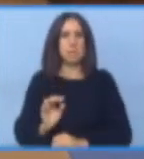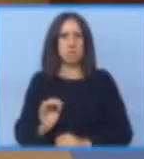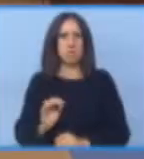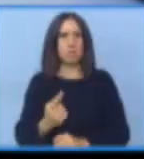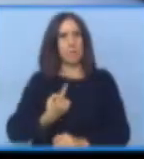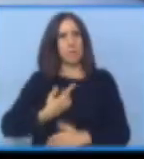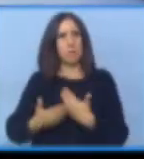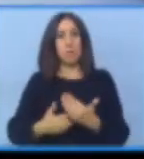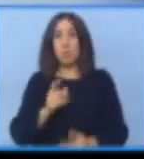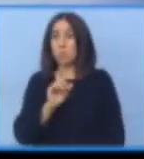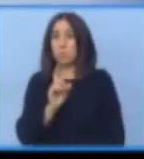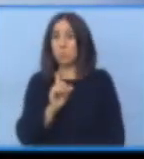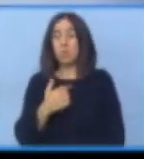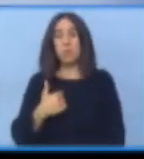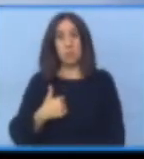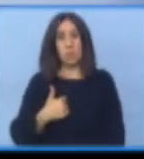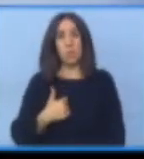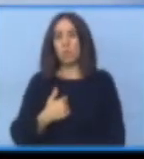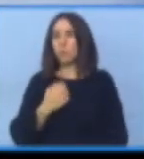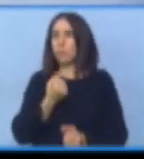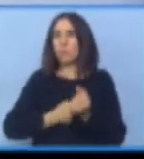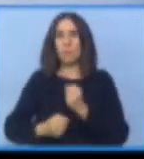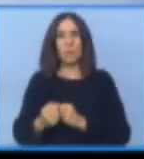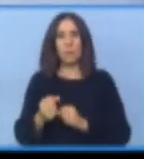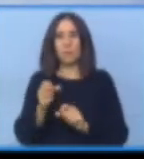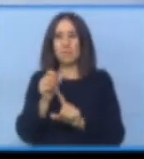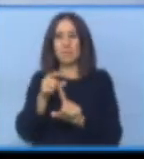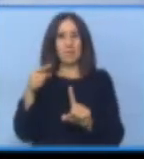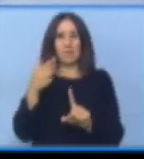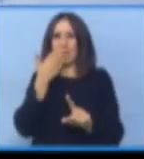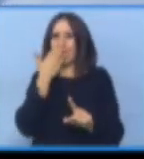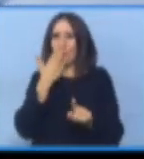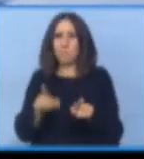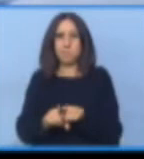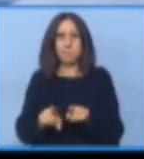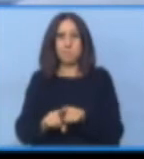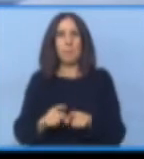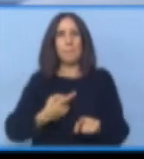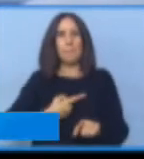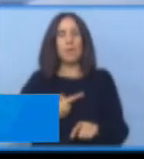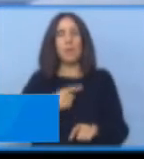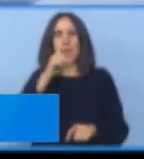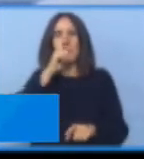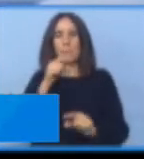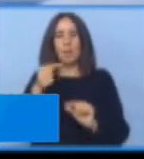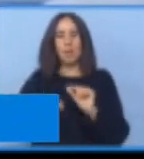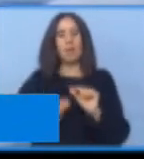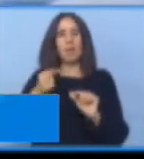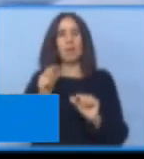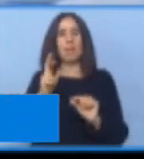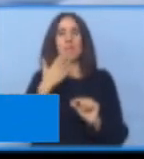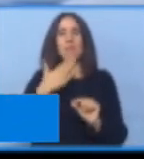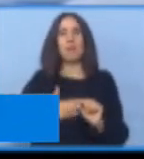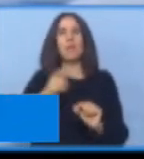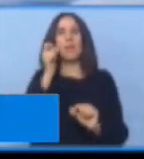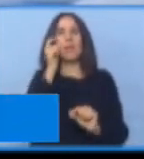devemos continuar. Não, eu sou uma seta em movimento, devo-me lembrar exatamente do arco que me pôs em andamento. Não é? A minha